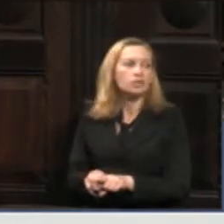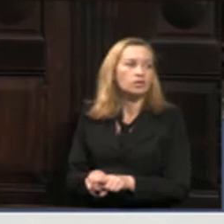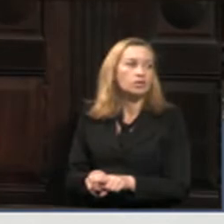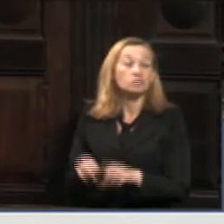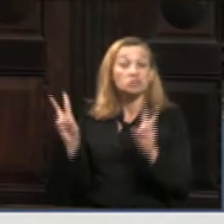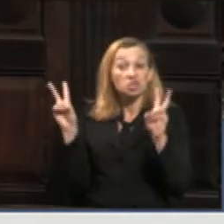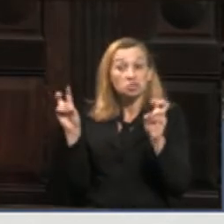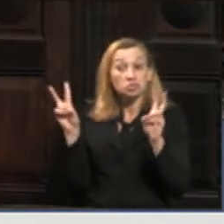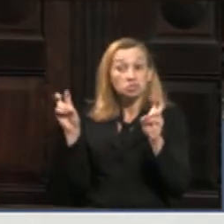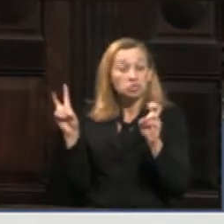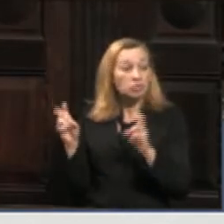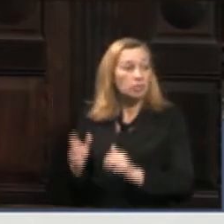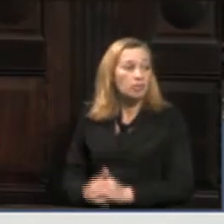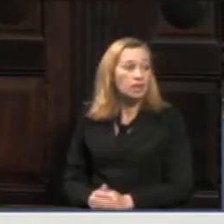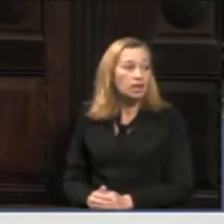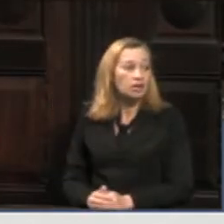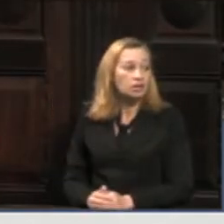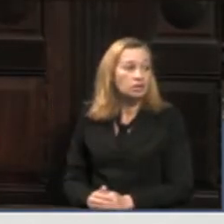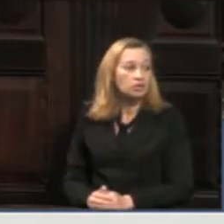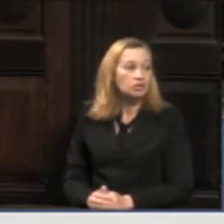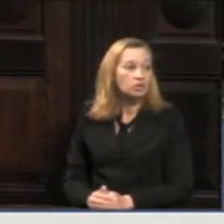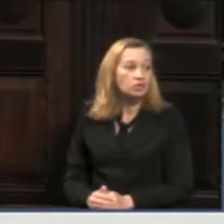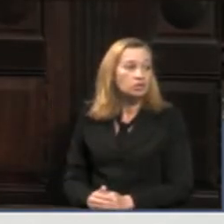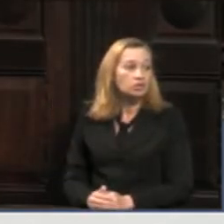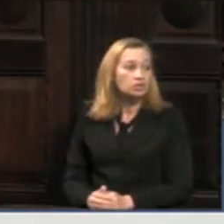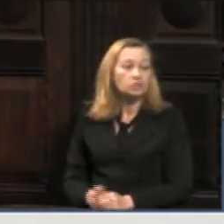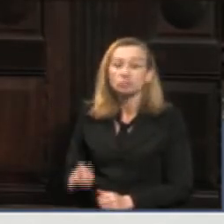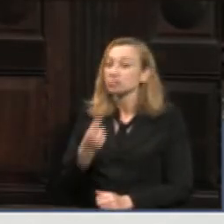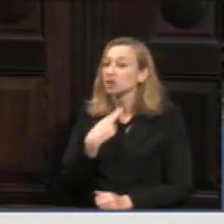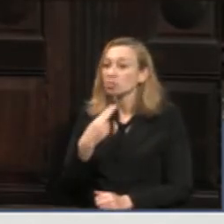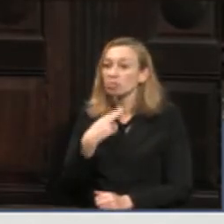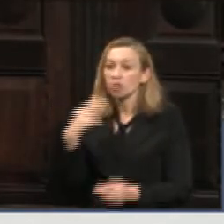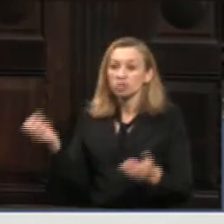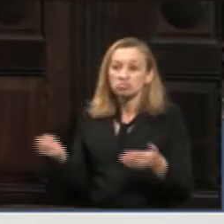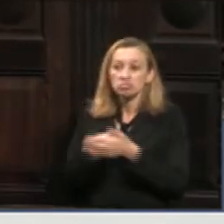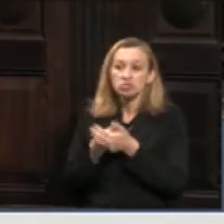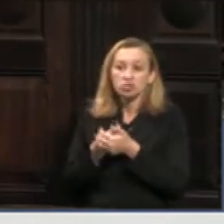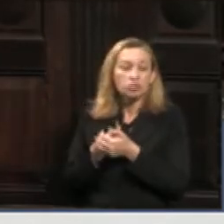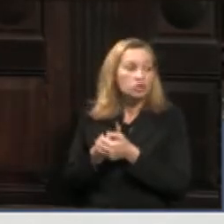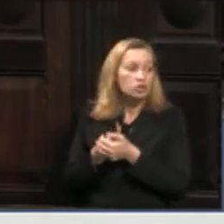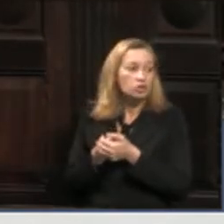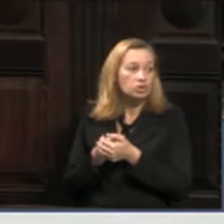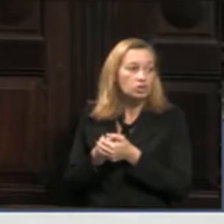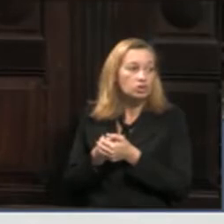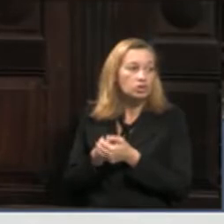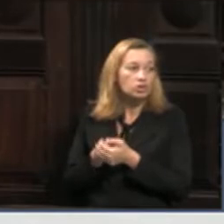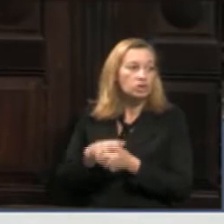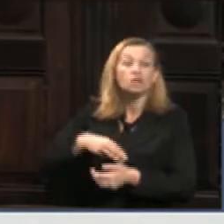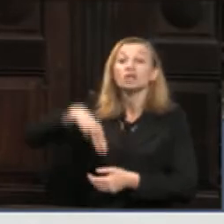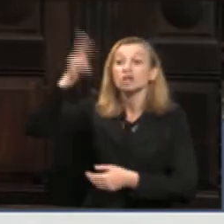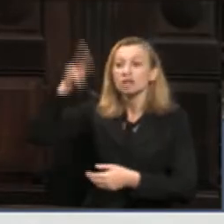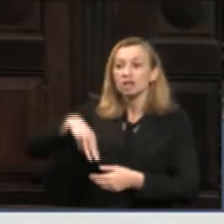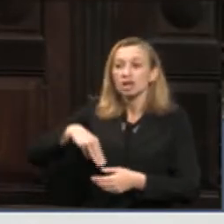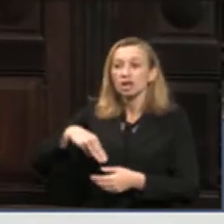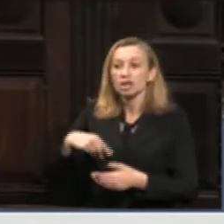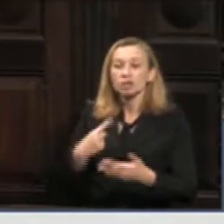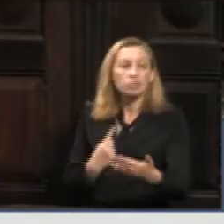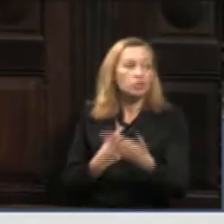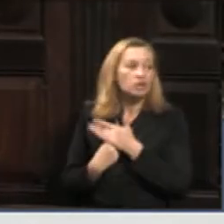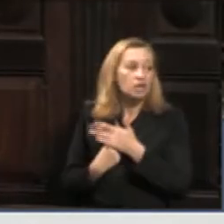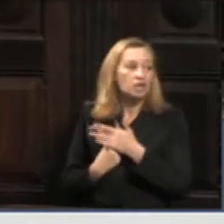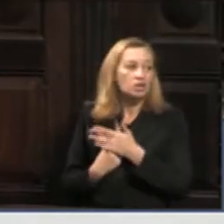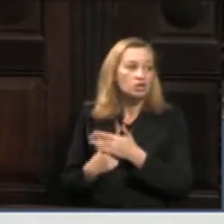questão não pode ficar pairando no ar. Quem defende o Estado democrático de